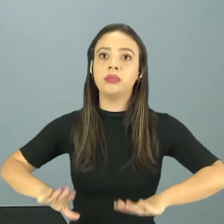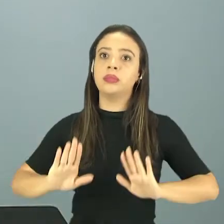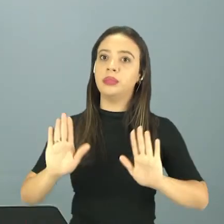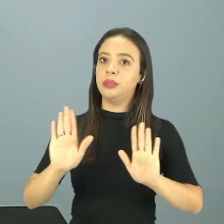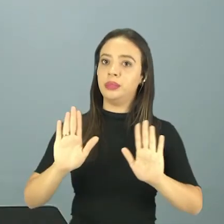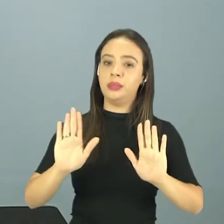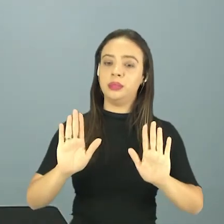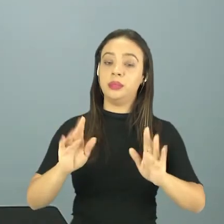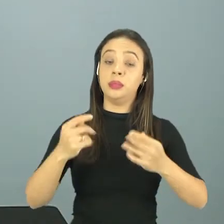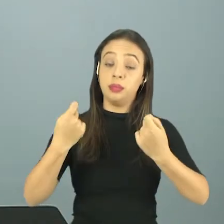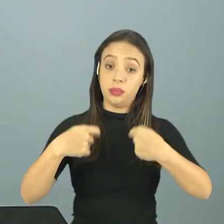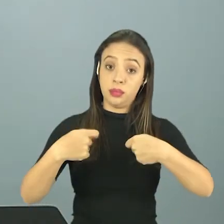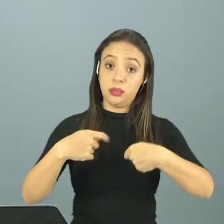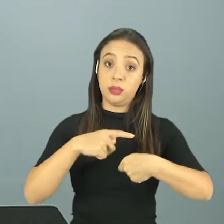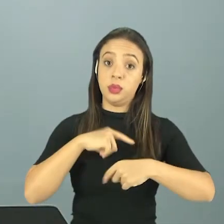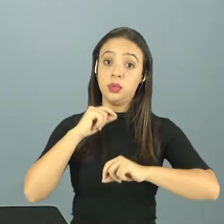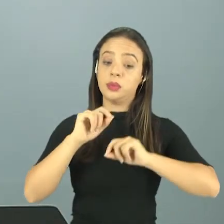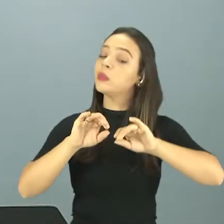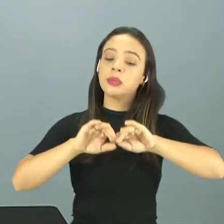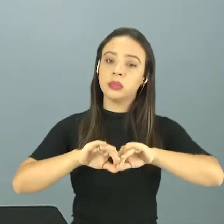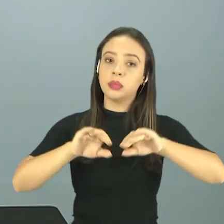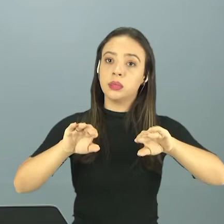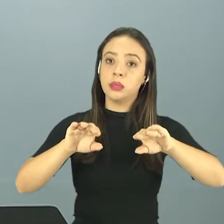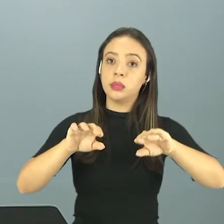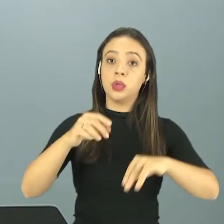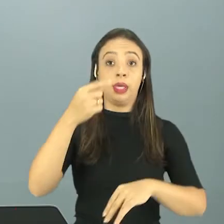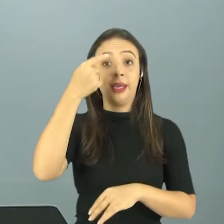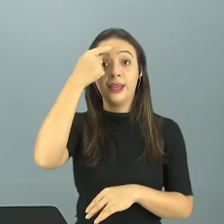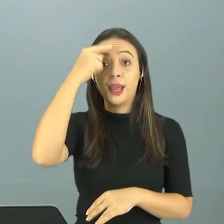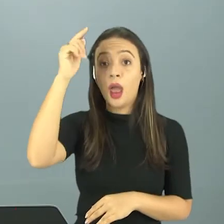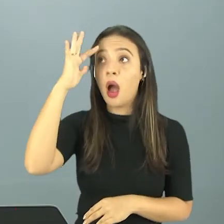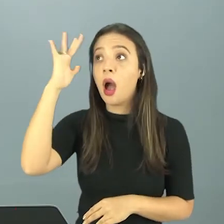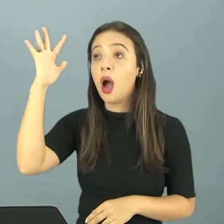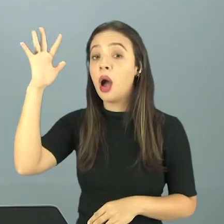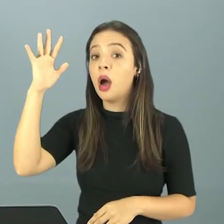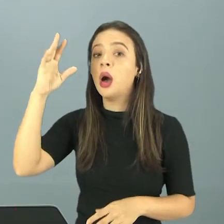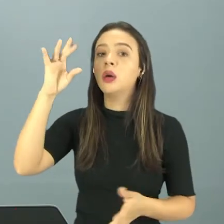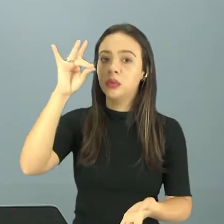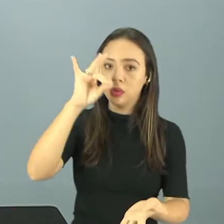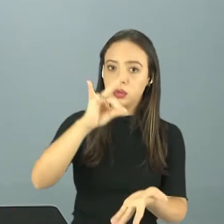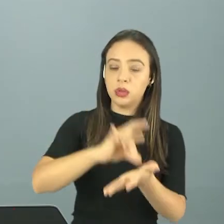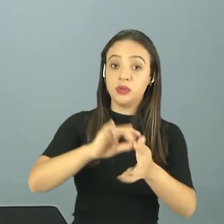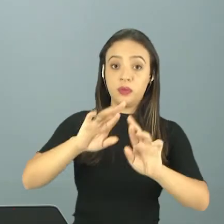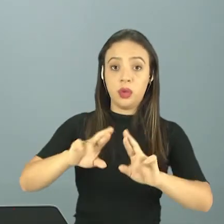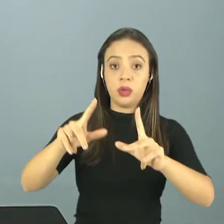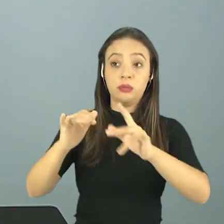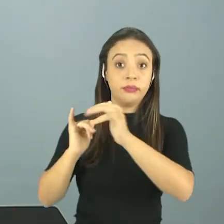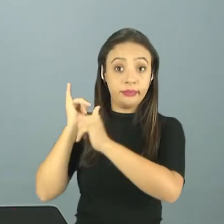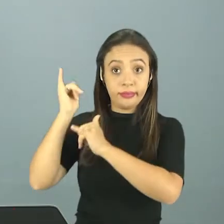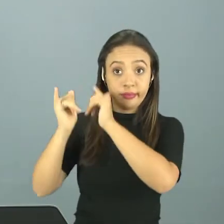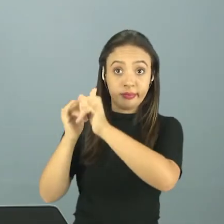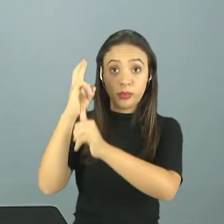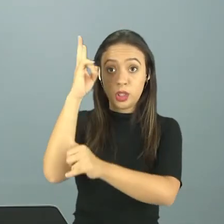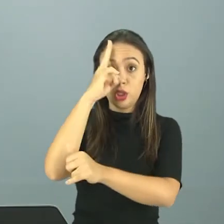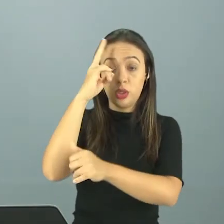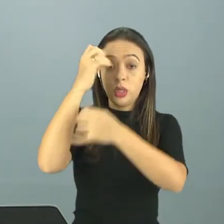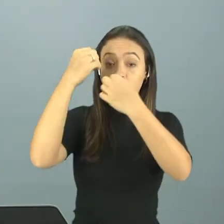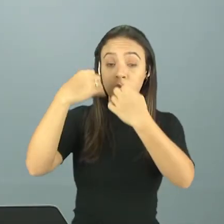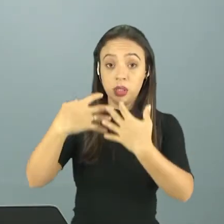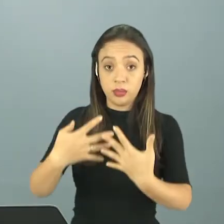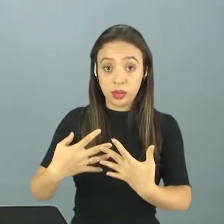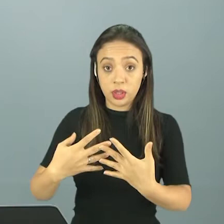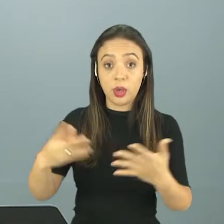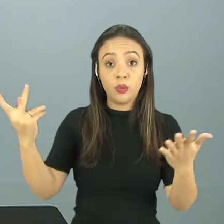impressão. A gente tem que saber dividir o que é fantasia e o que é realidade. Então, lendas são histórias para explicar fenômenos